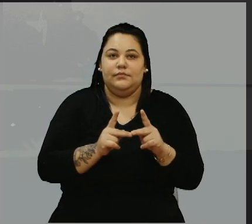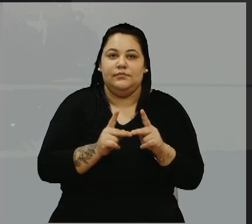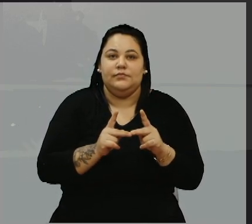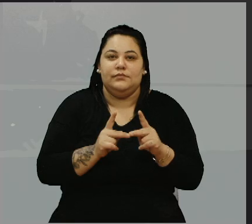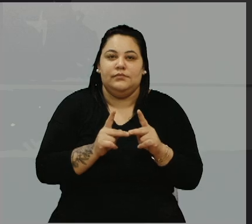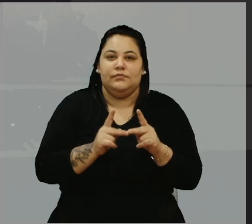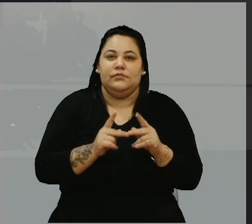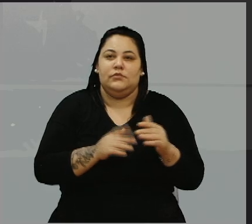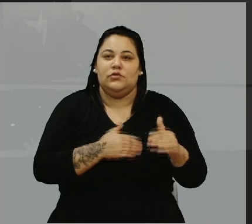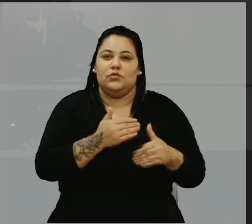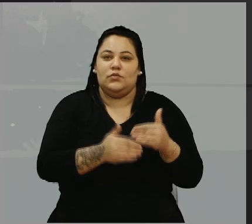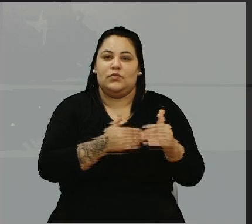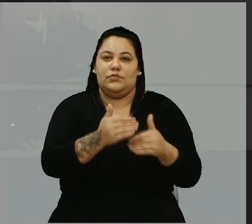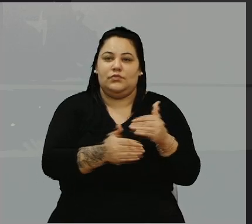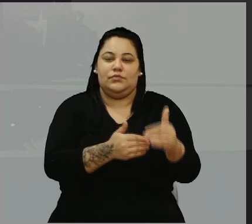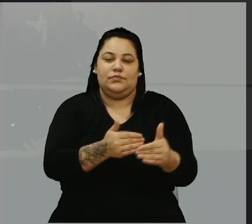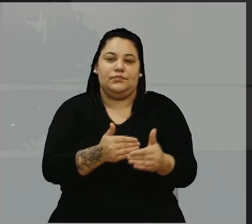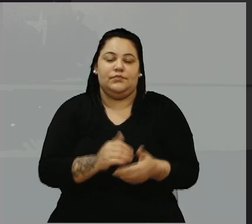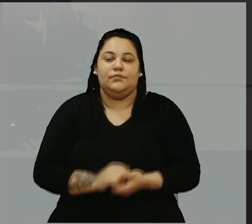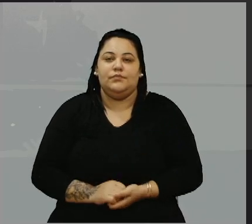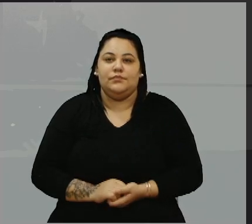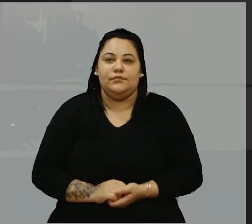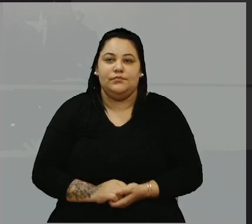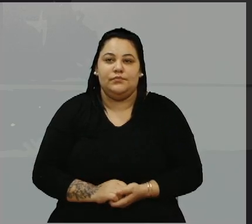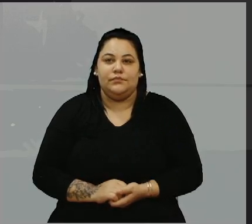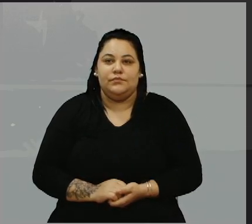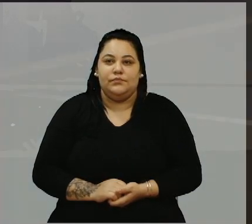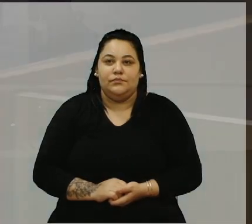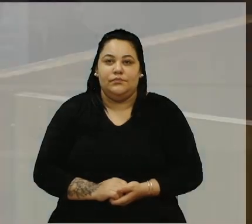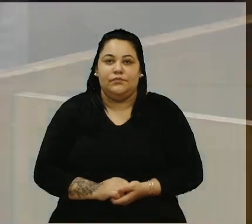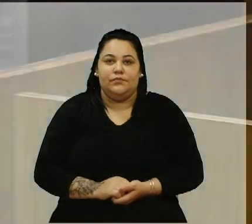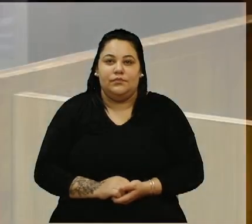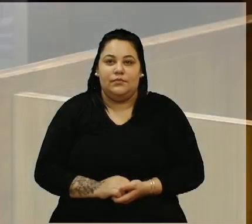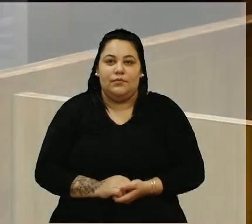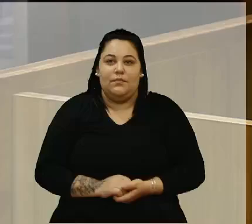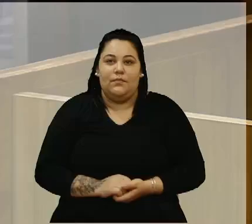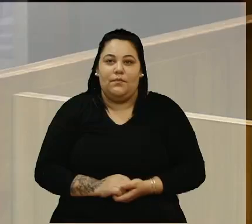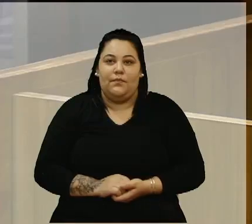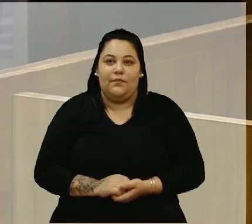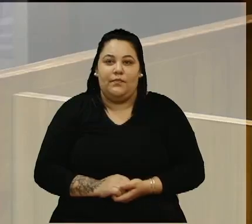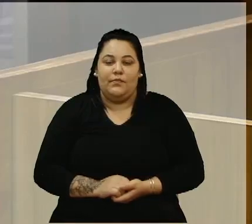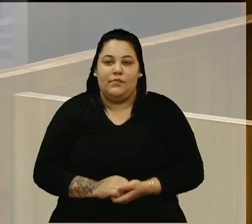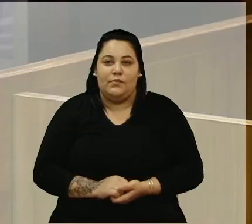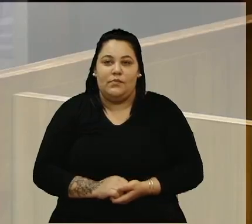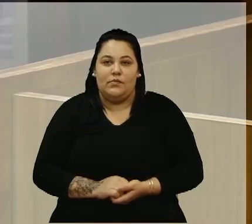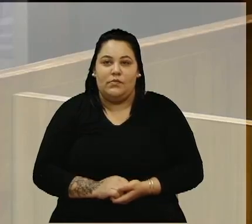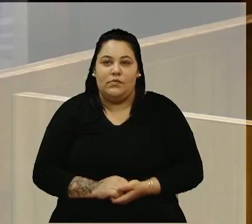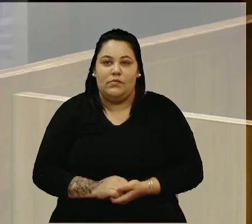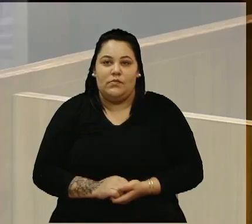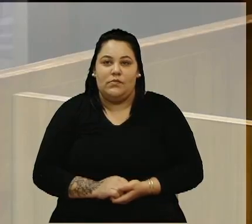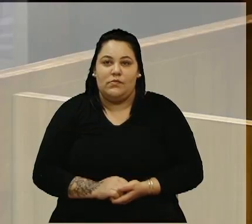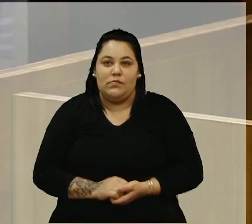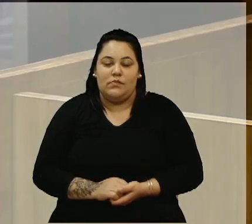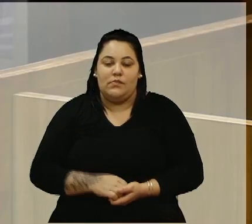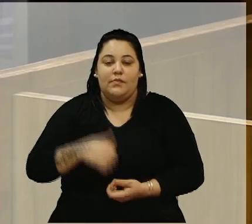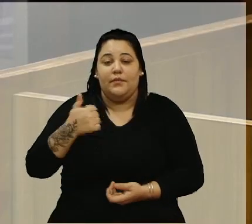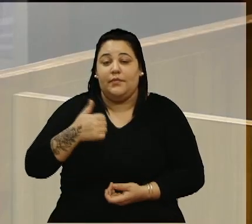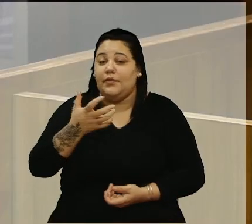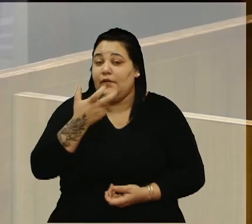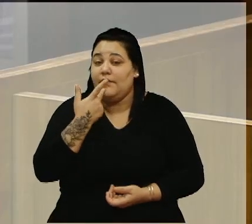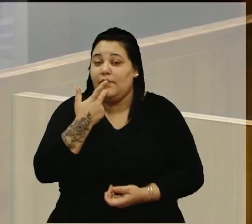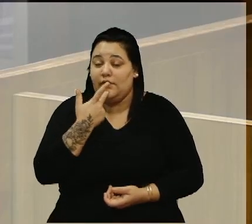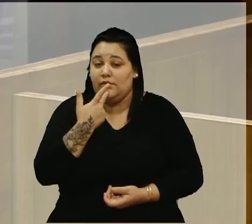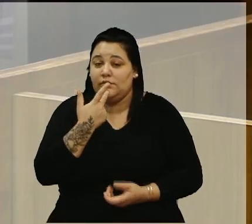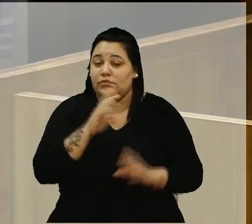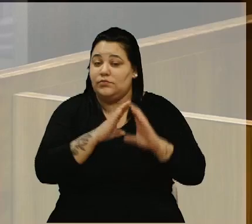os próximos passos. Bom, primeiro dizer que a comunidade não está sem atendimento. A